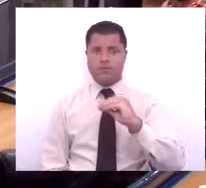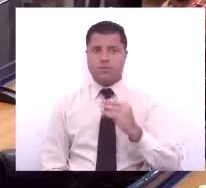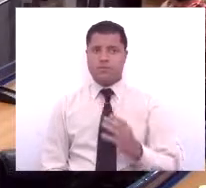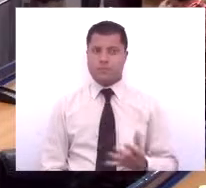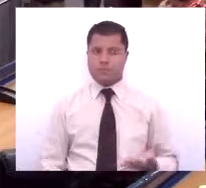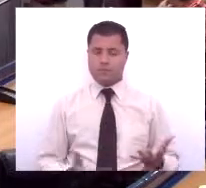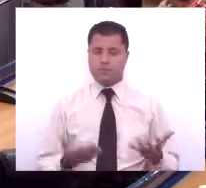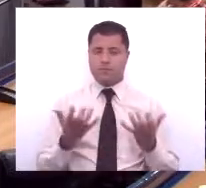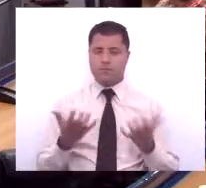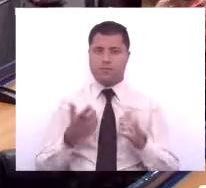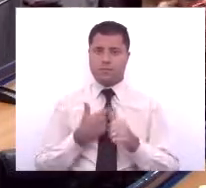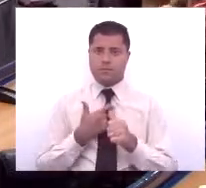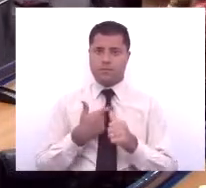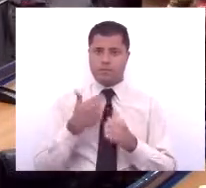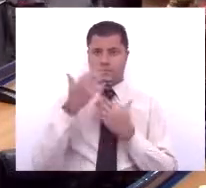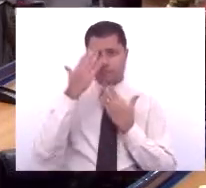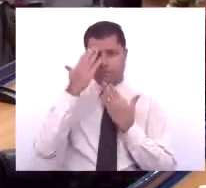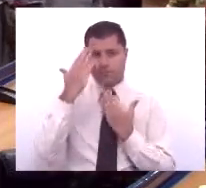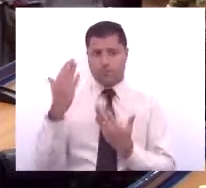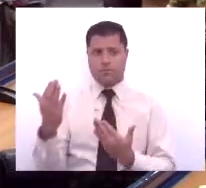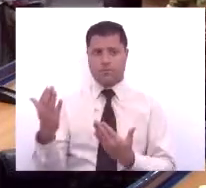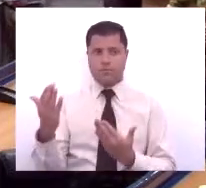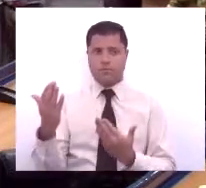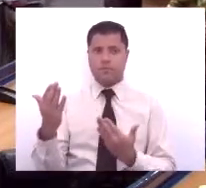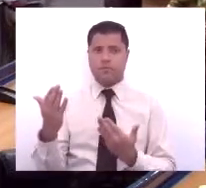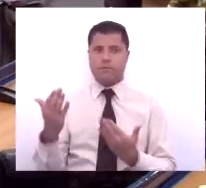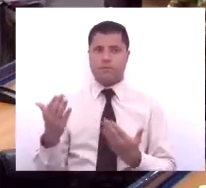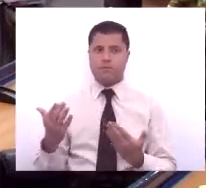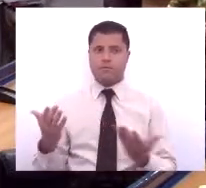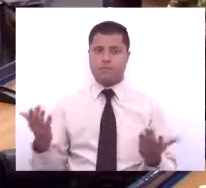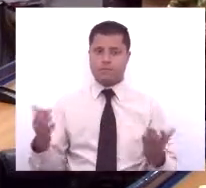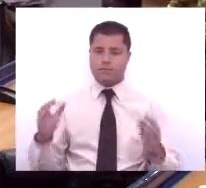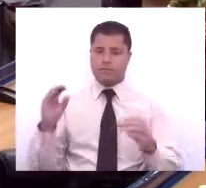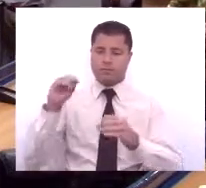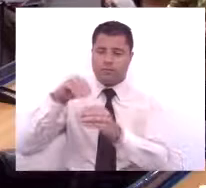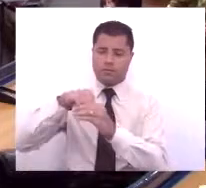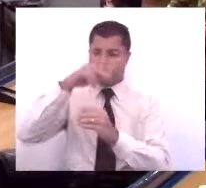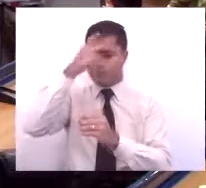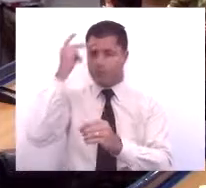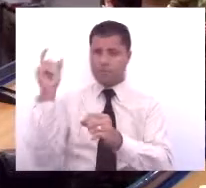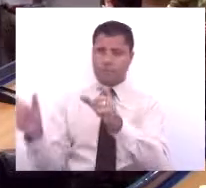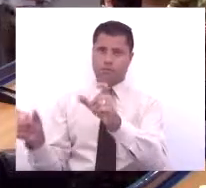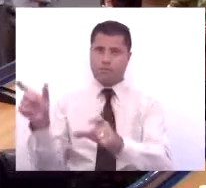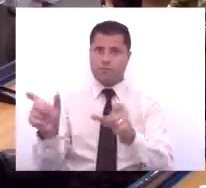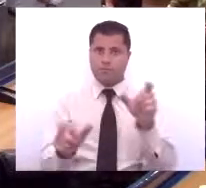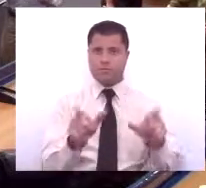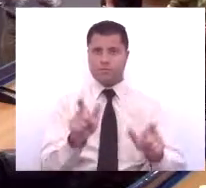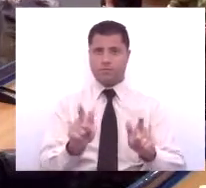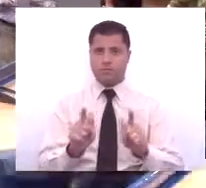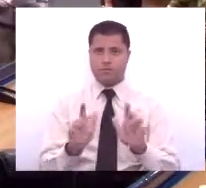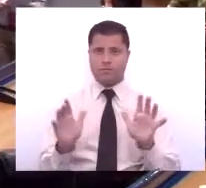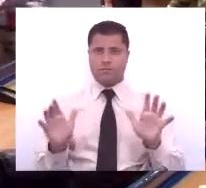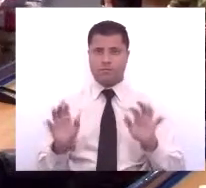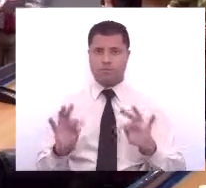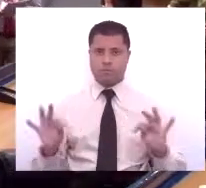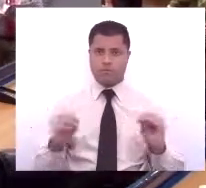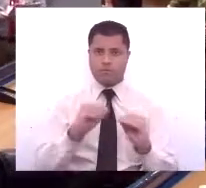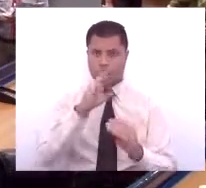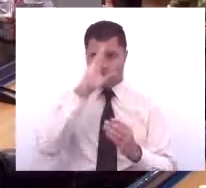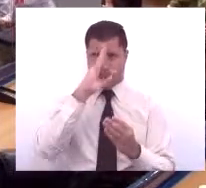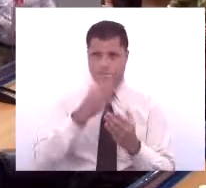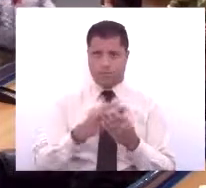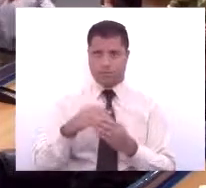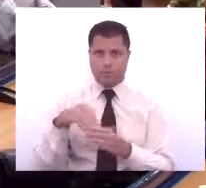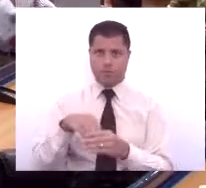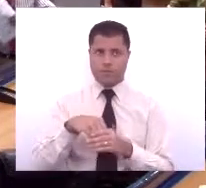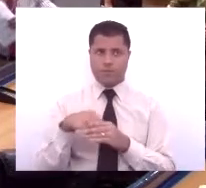Primeiramente, eu quero agradecer à população de Guarulhos, a todos aqueles que confiaram seu voto